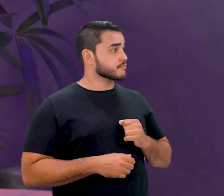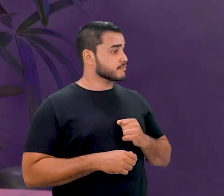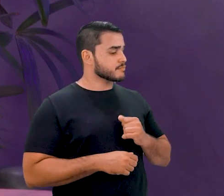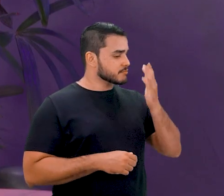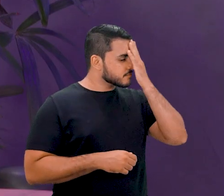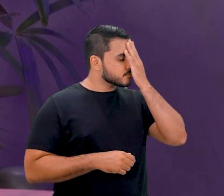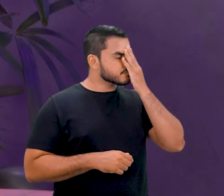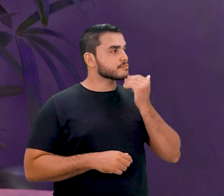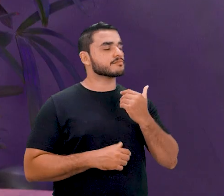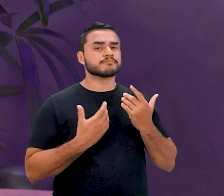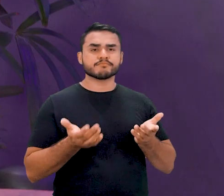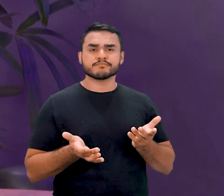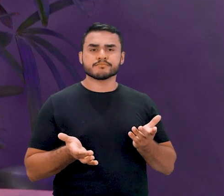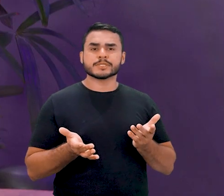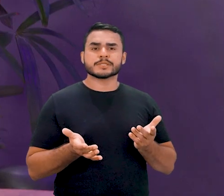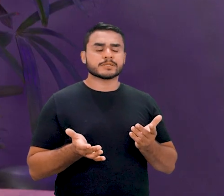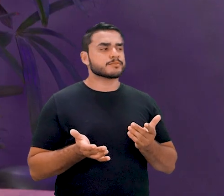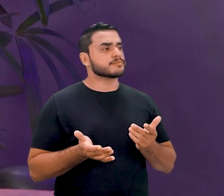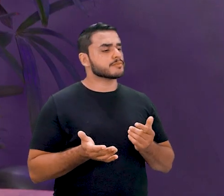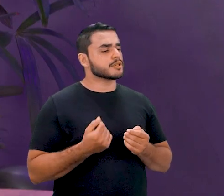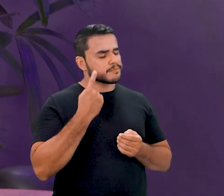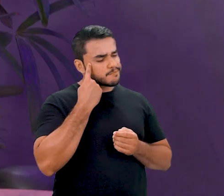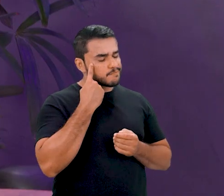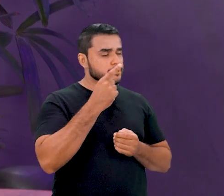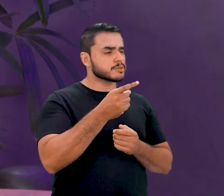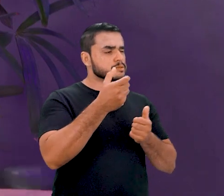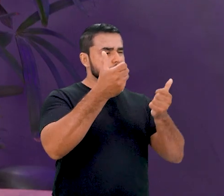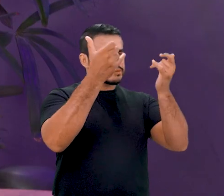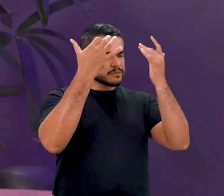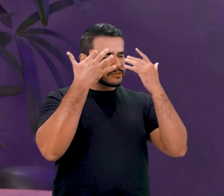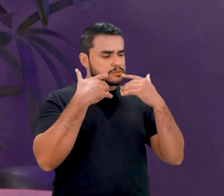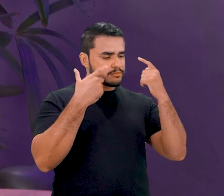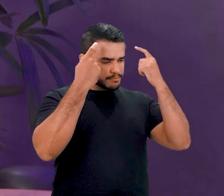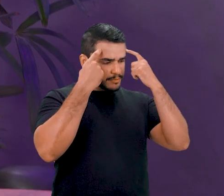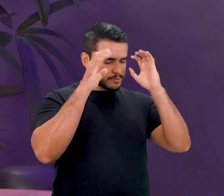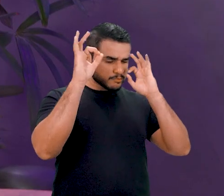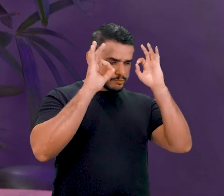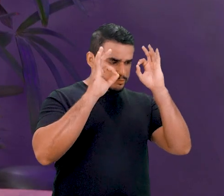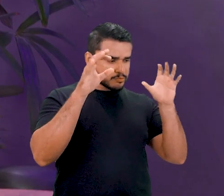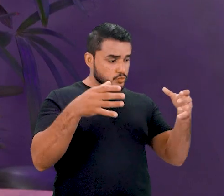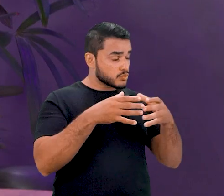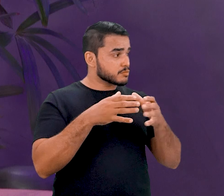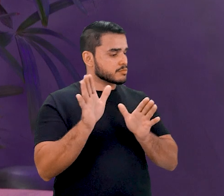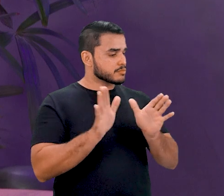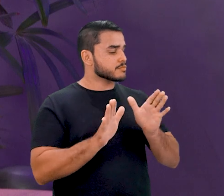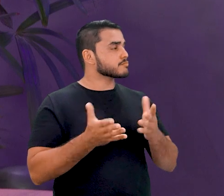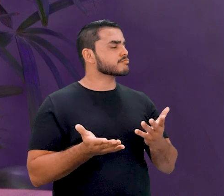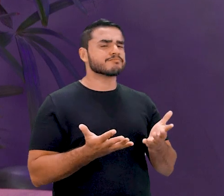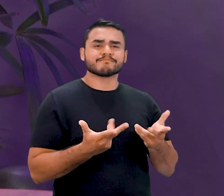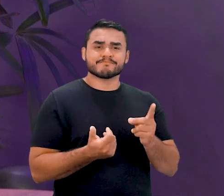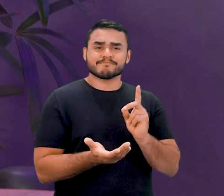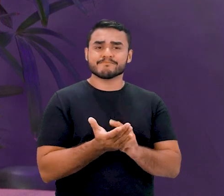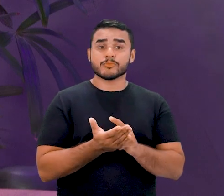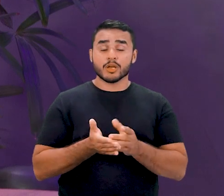explicava exames. Ele pensou em uma equipe bem acessível. Então, quando eu fui ter minha filha, foi um parto